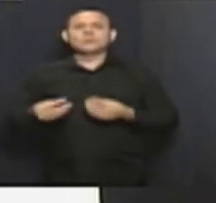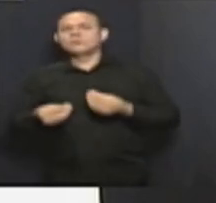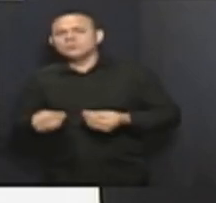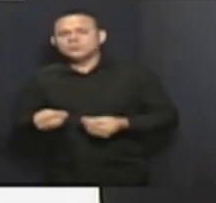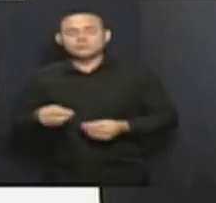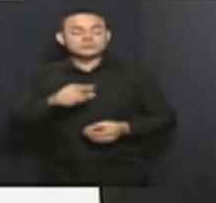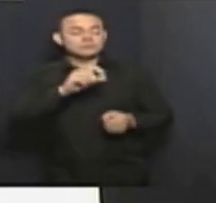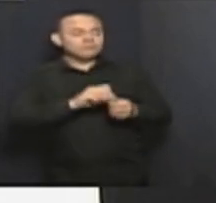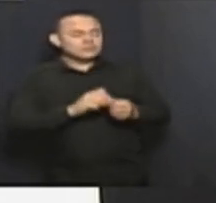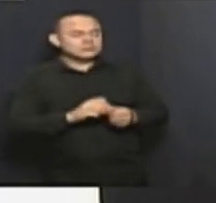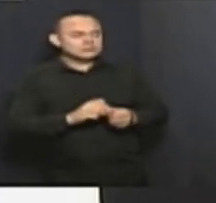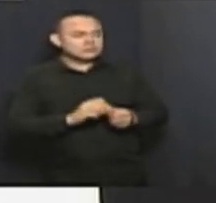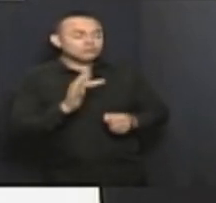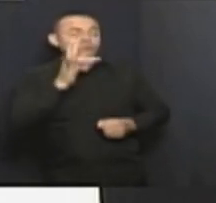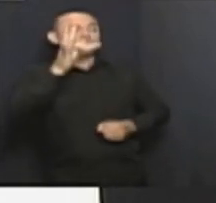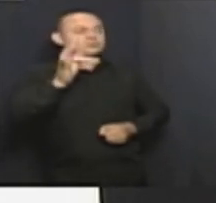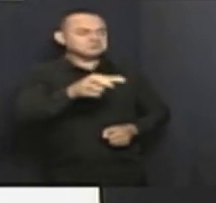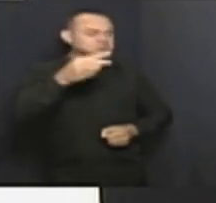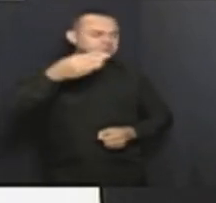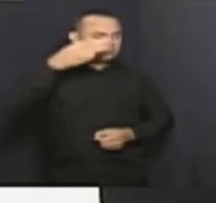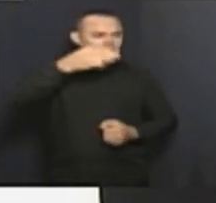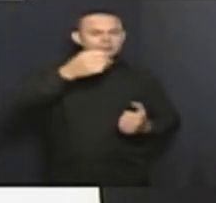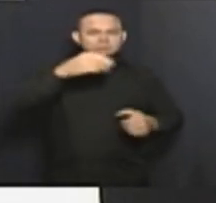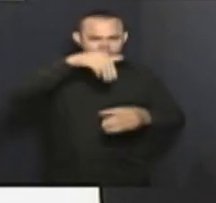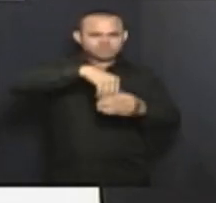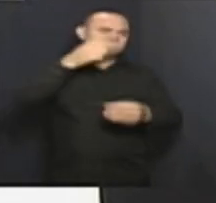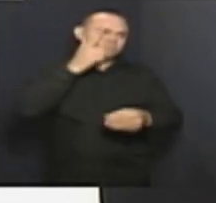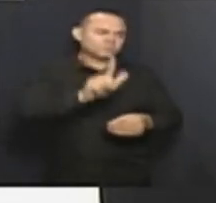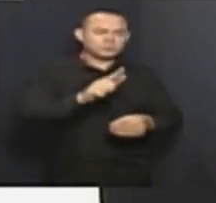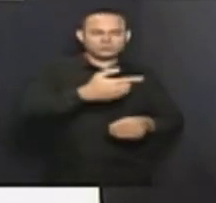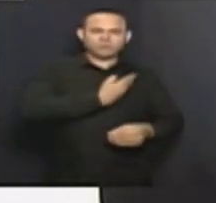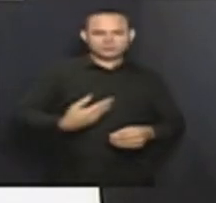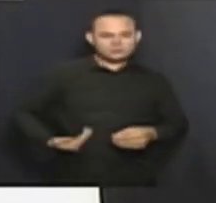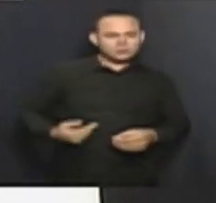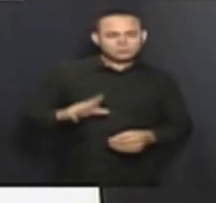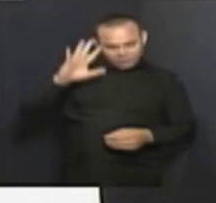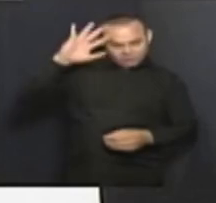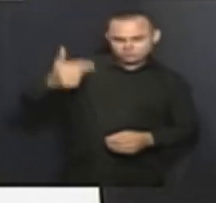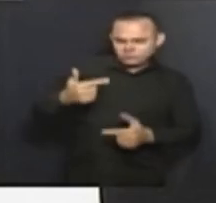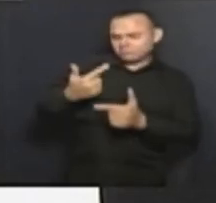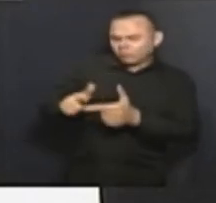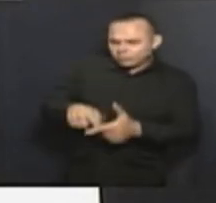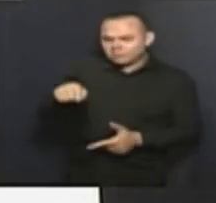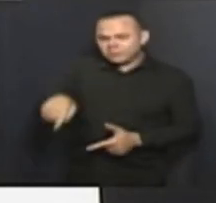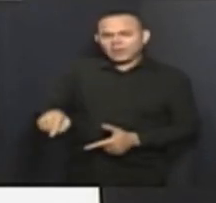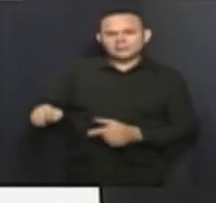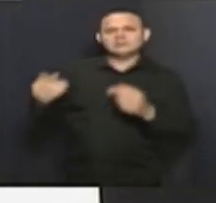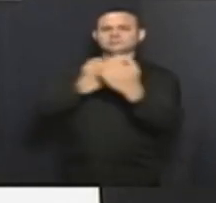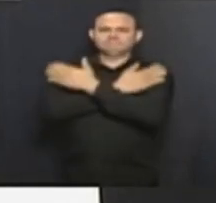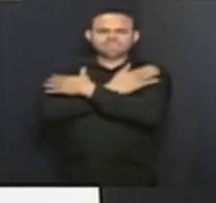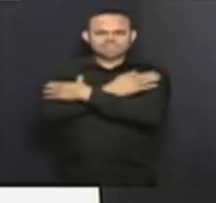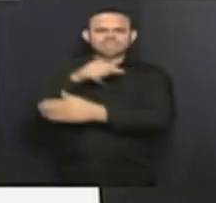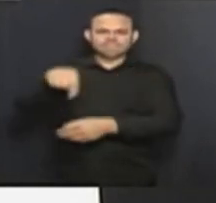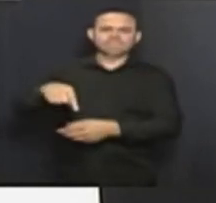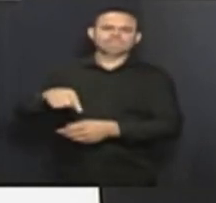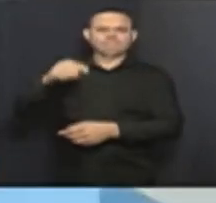governador para solucionar esse problema do desemprego no nosso estado